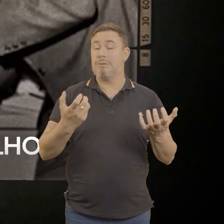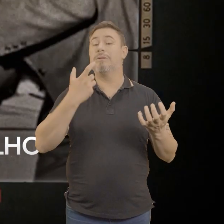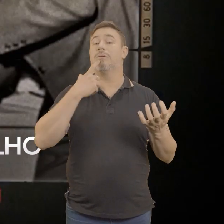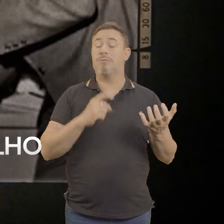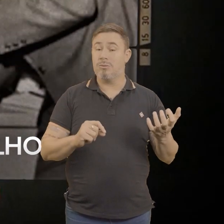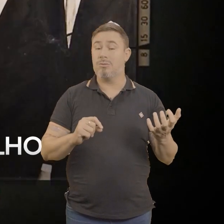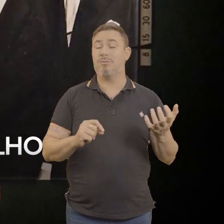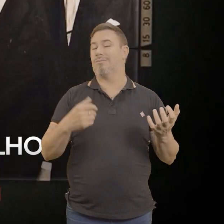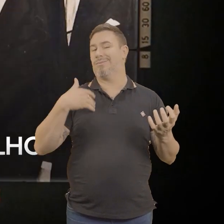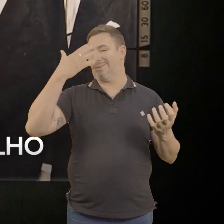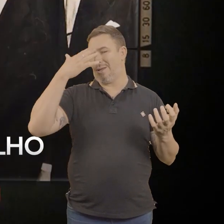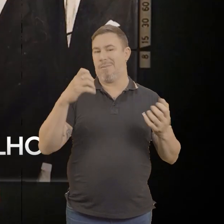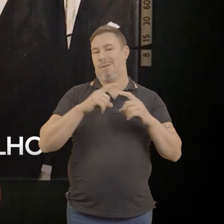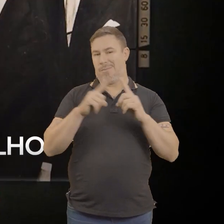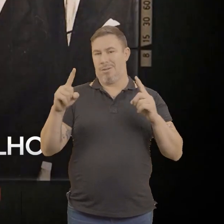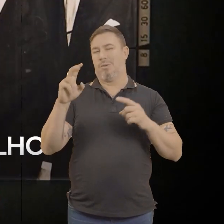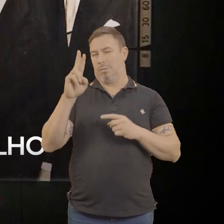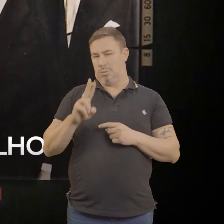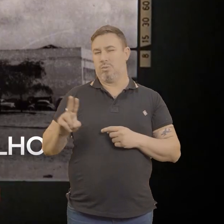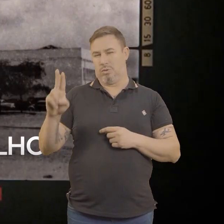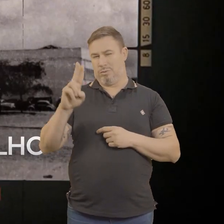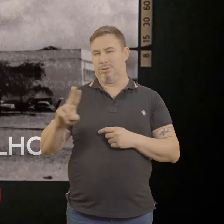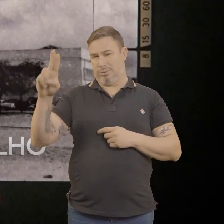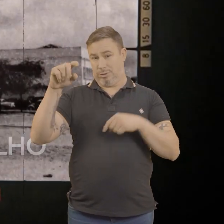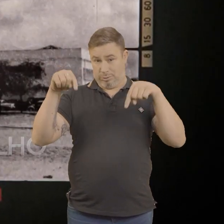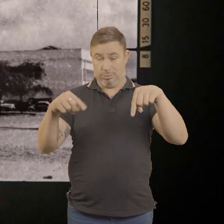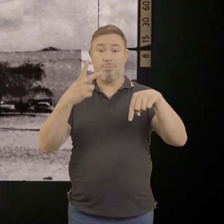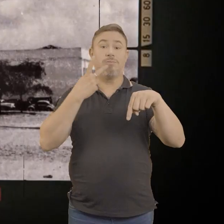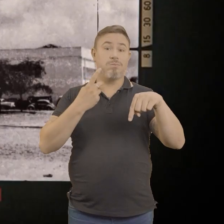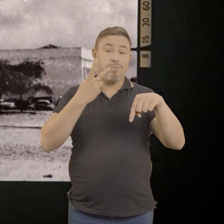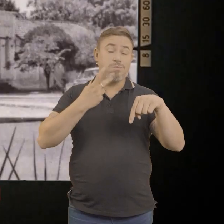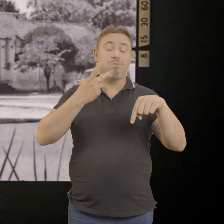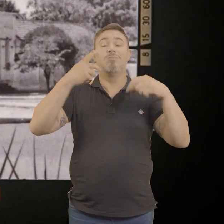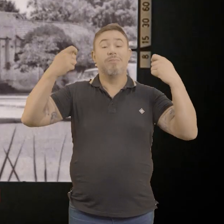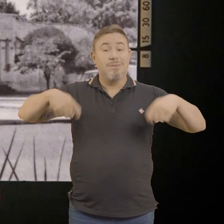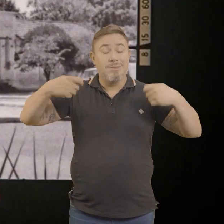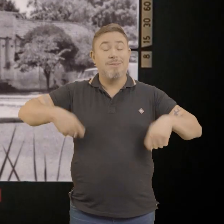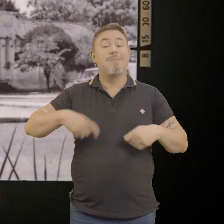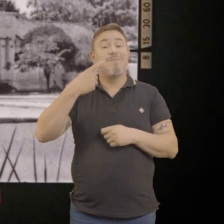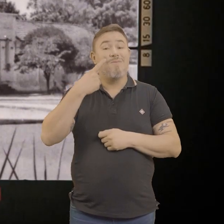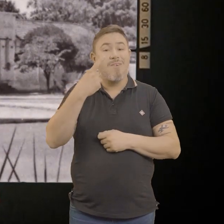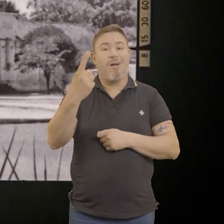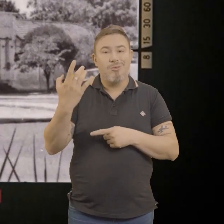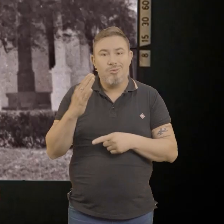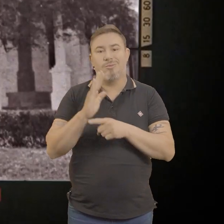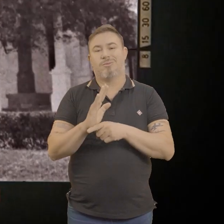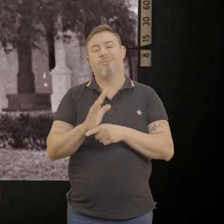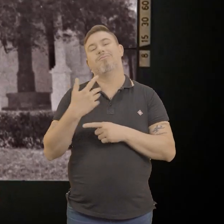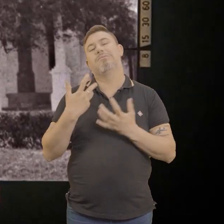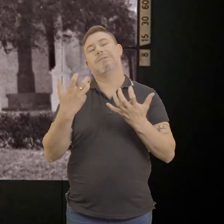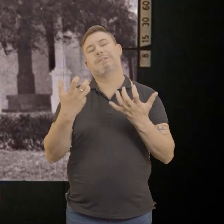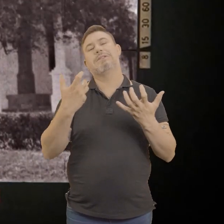o saber, mas como Universidade do Ceará, nós teríamos de atender ao meio. E assim, nós